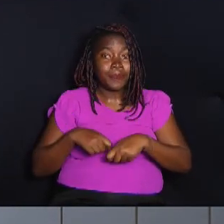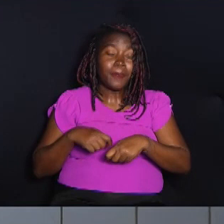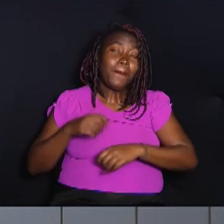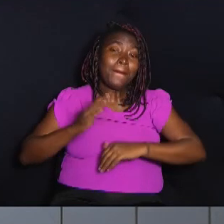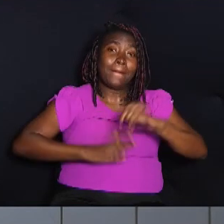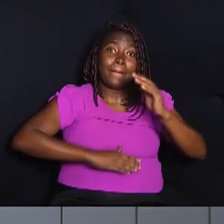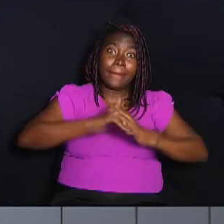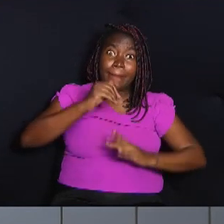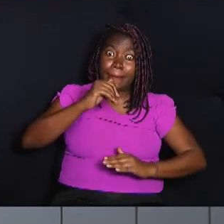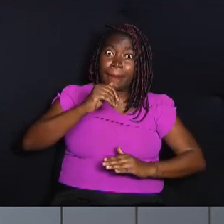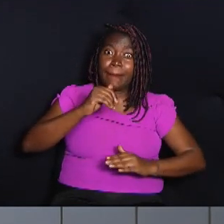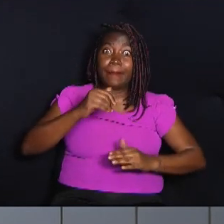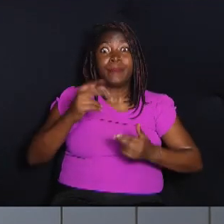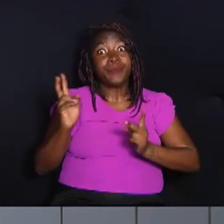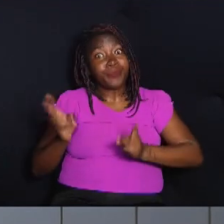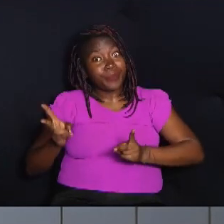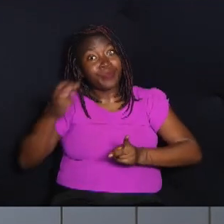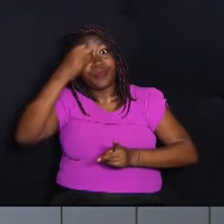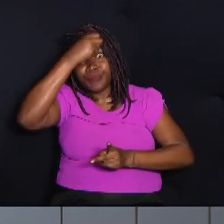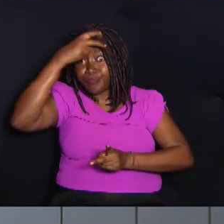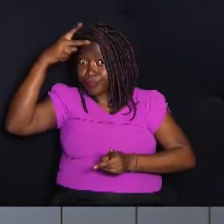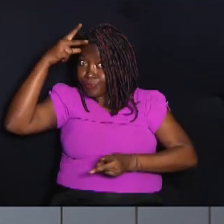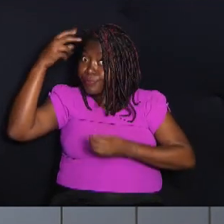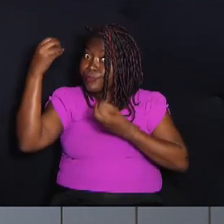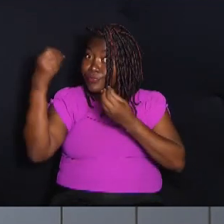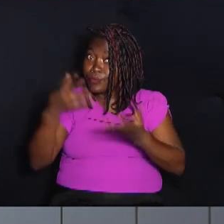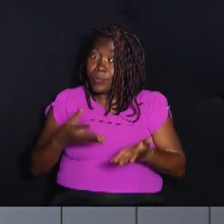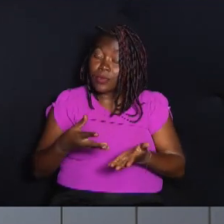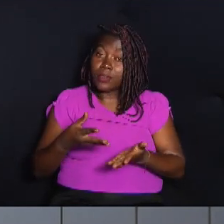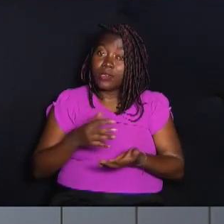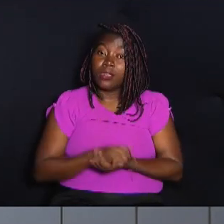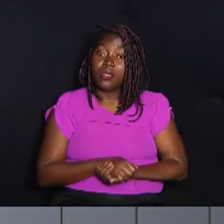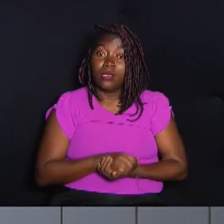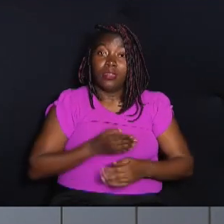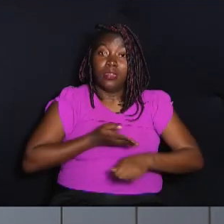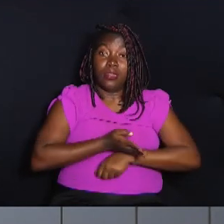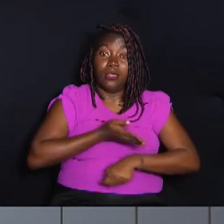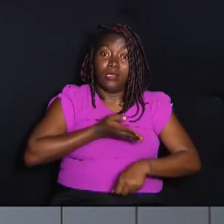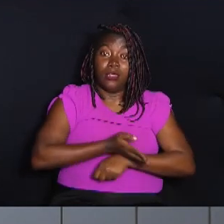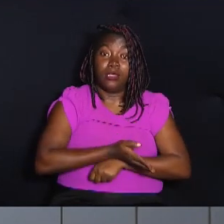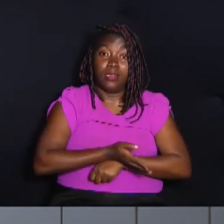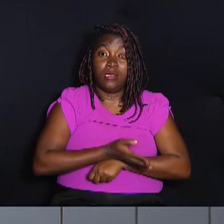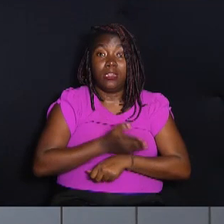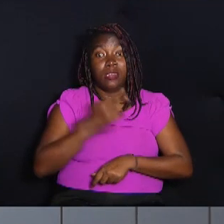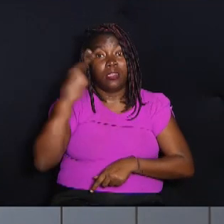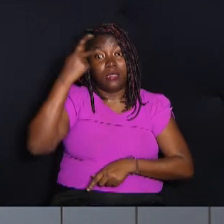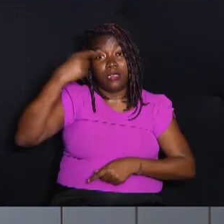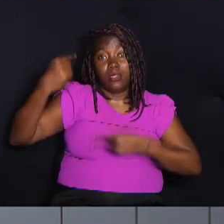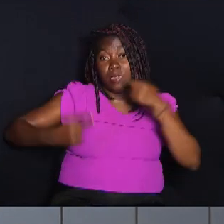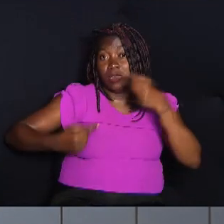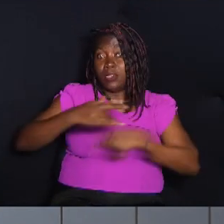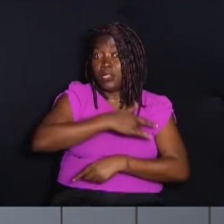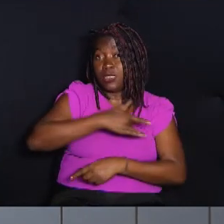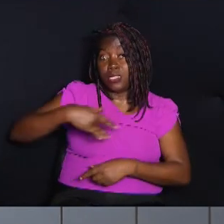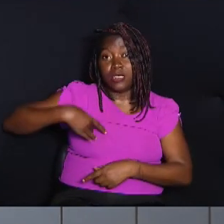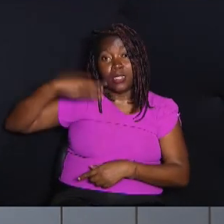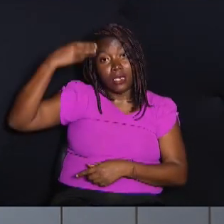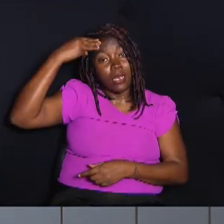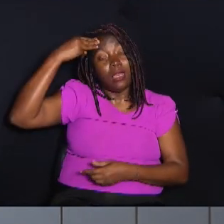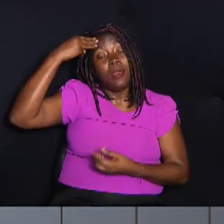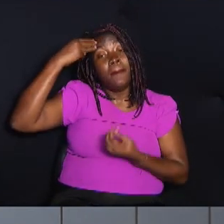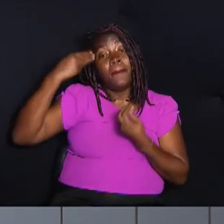profissionais e o próprio município também oferece acesso à política de saúde mental para